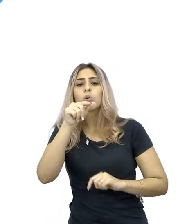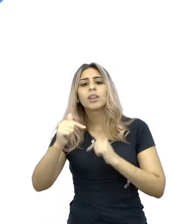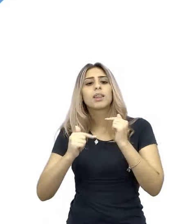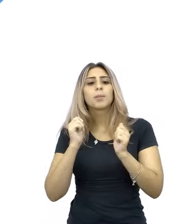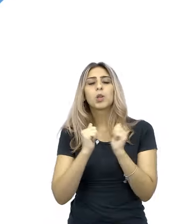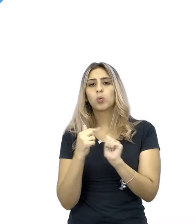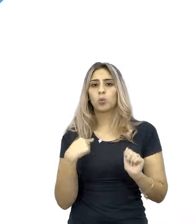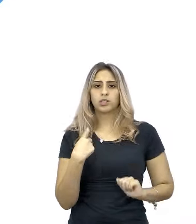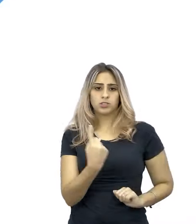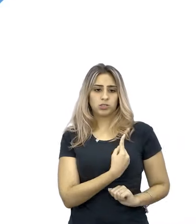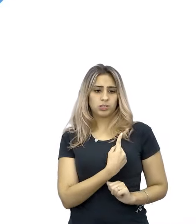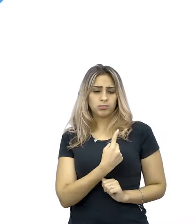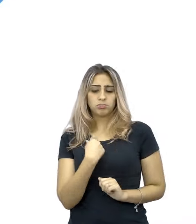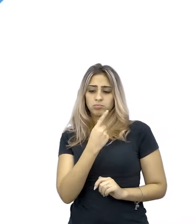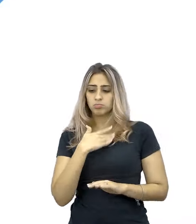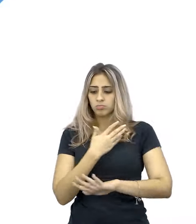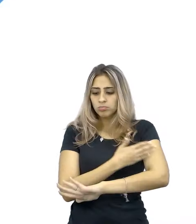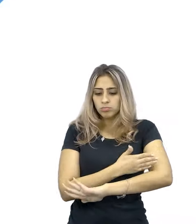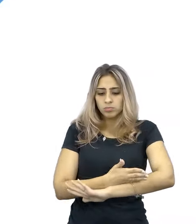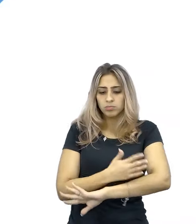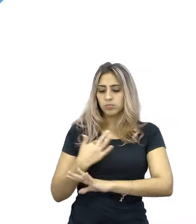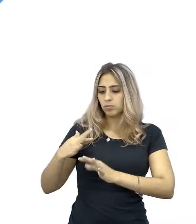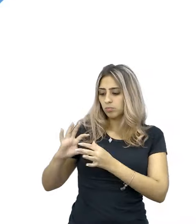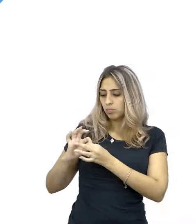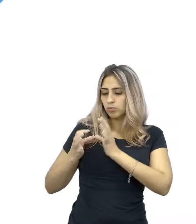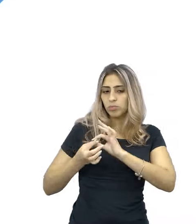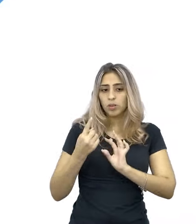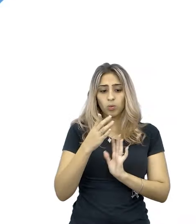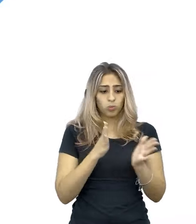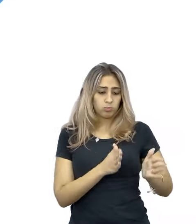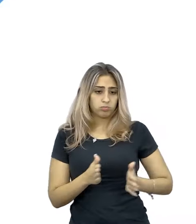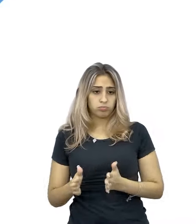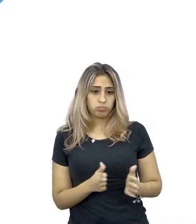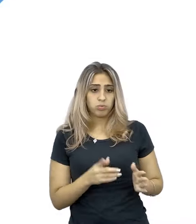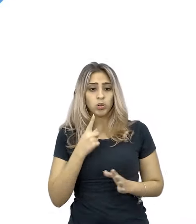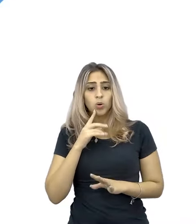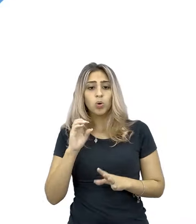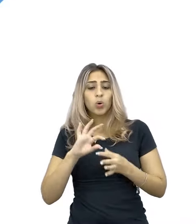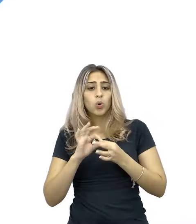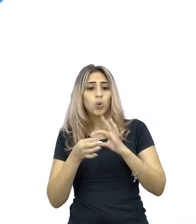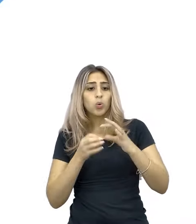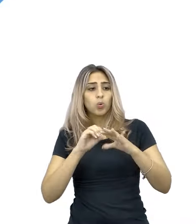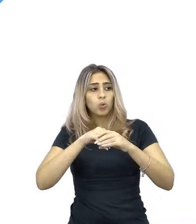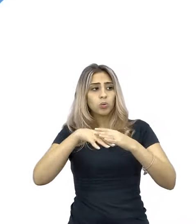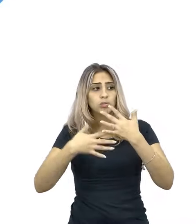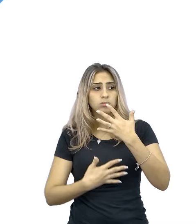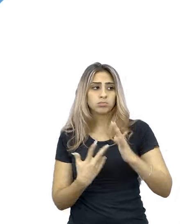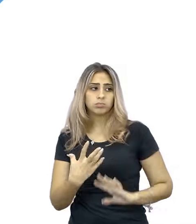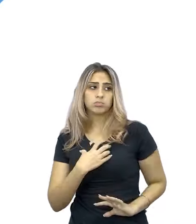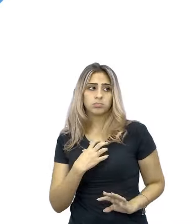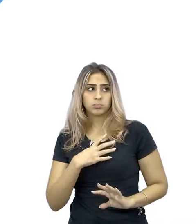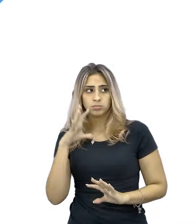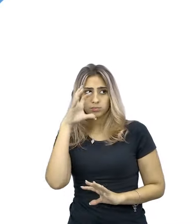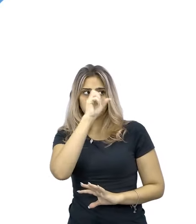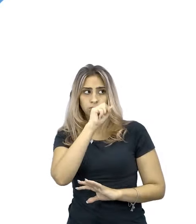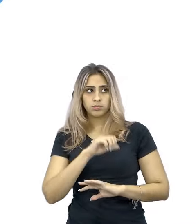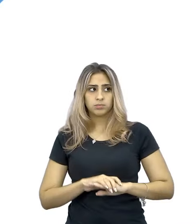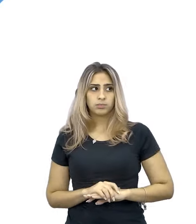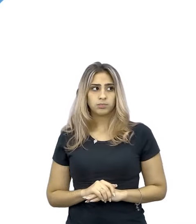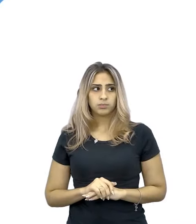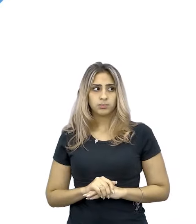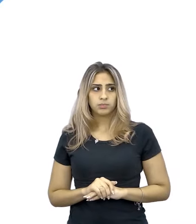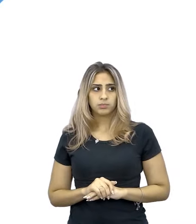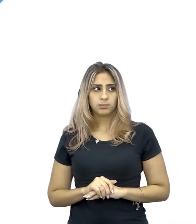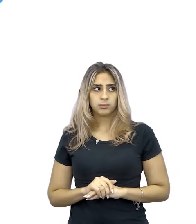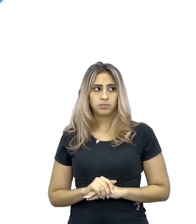nós? Que no iniciando, nós fornece para nós um panorama dos conteúdos, objetivos da situação de aprendizagem, além